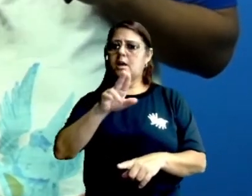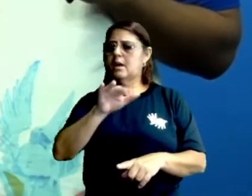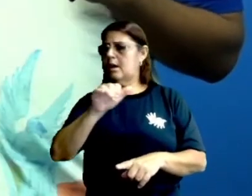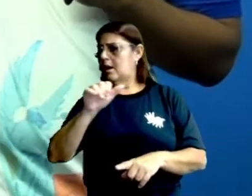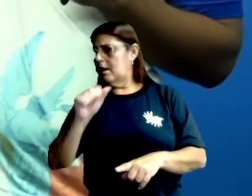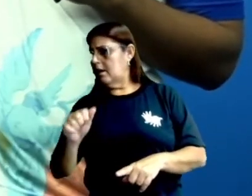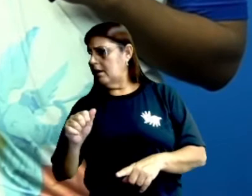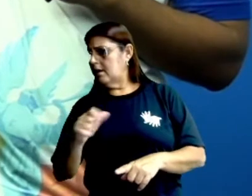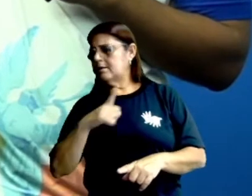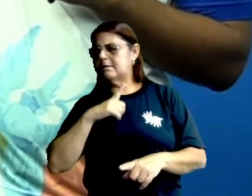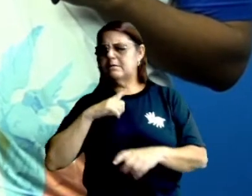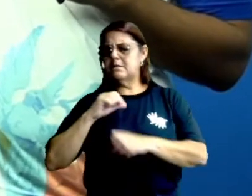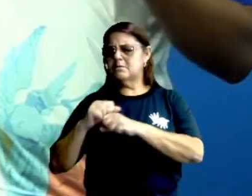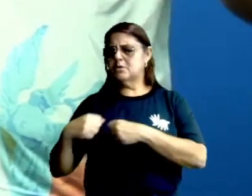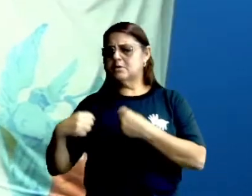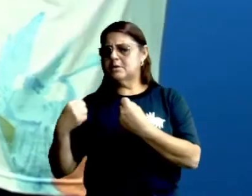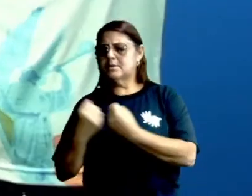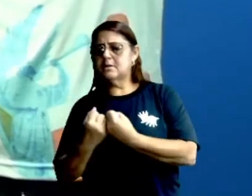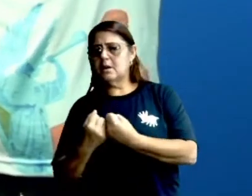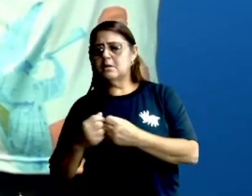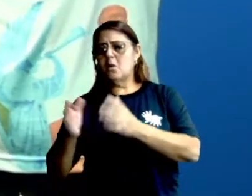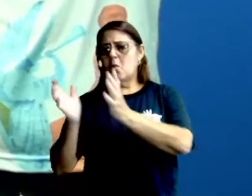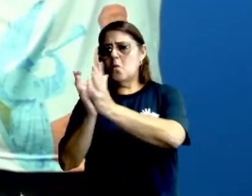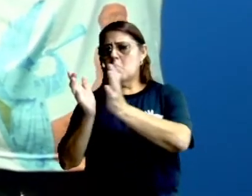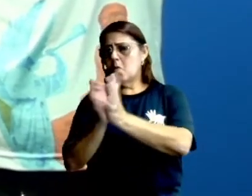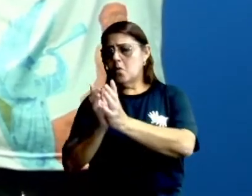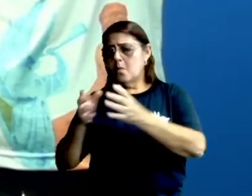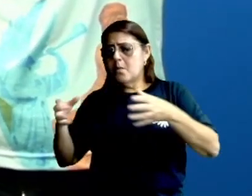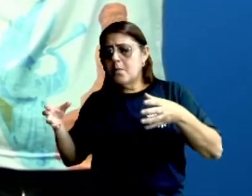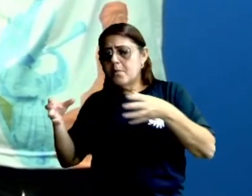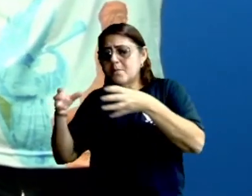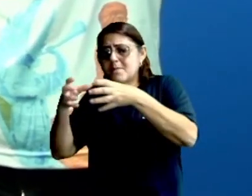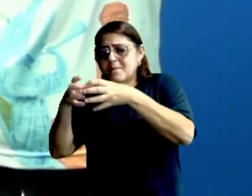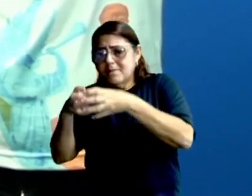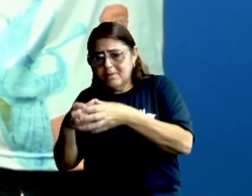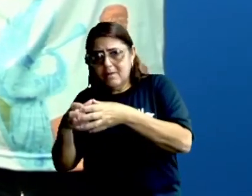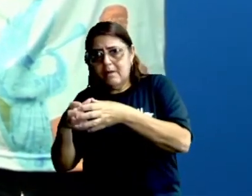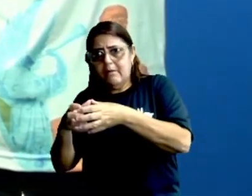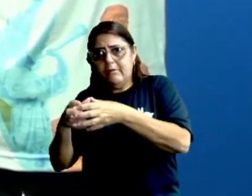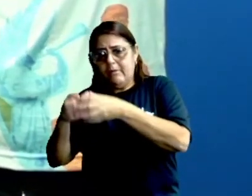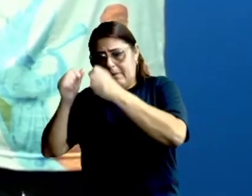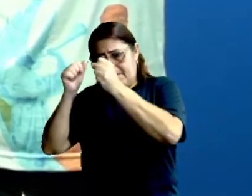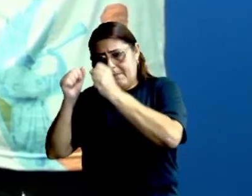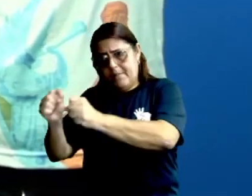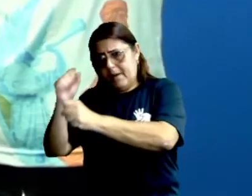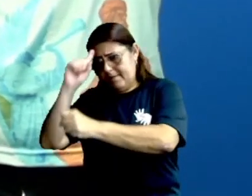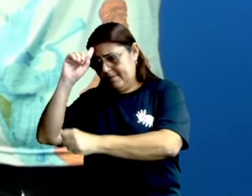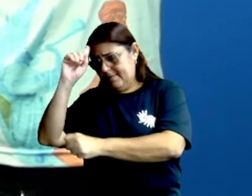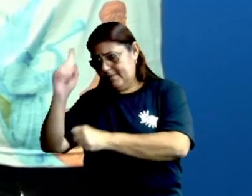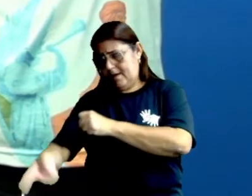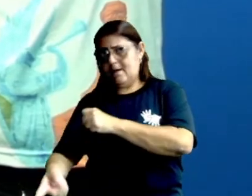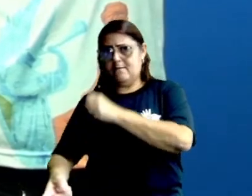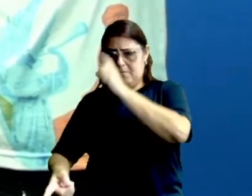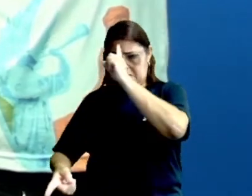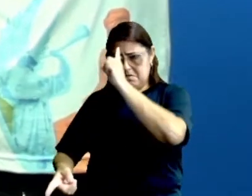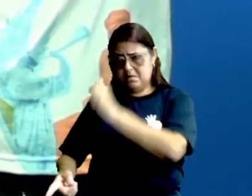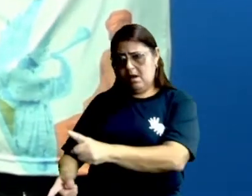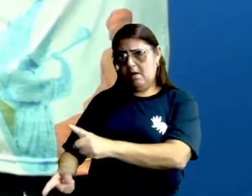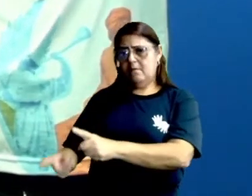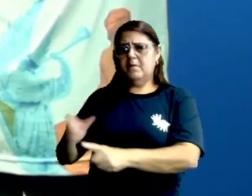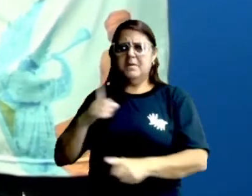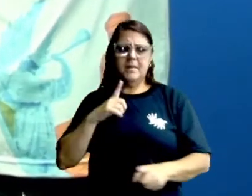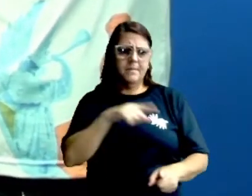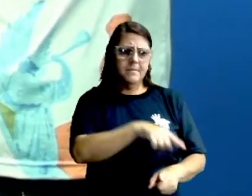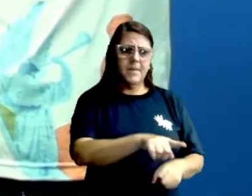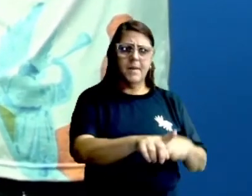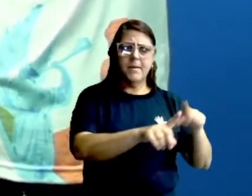dizer, professor? Existia uma elite, existia um grupo pequeno no poder que comandava, né? E assim como existiam os